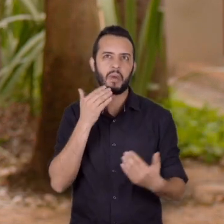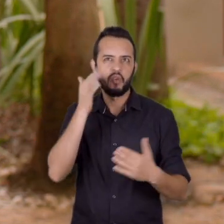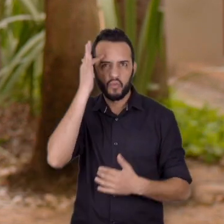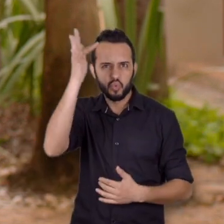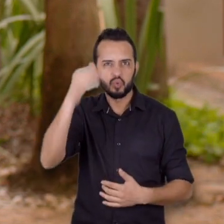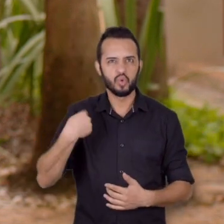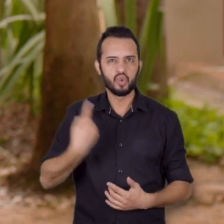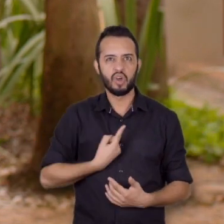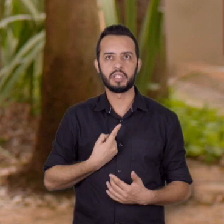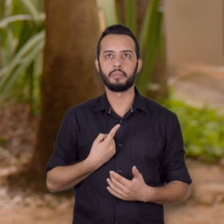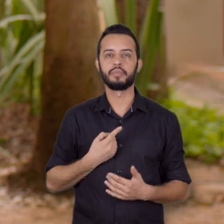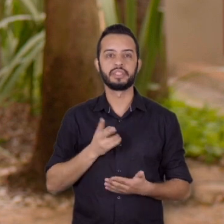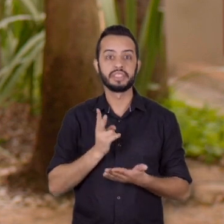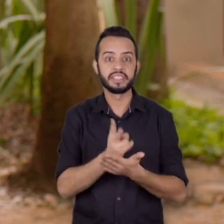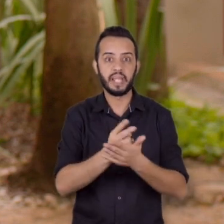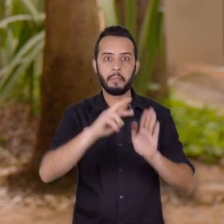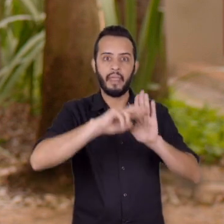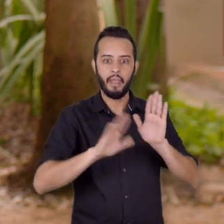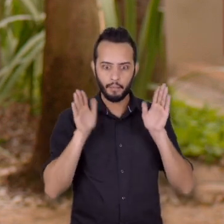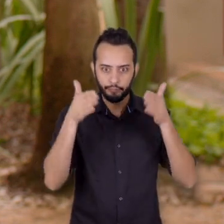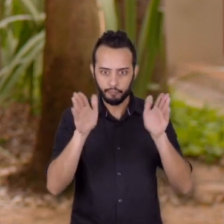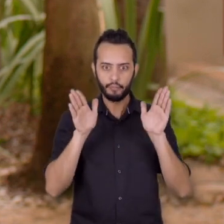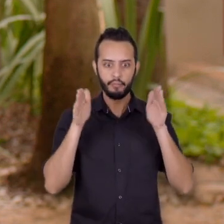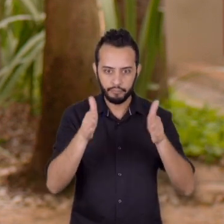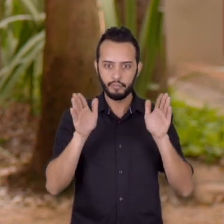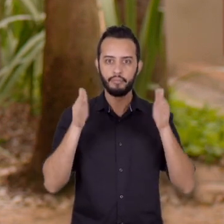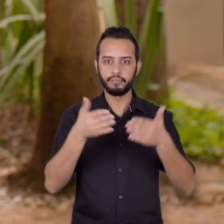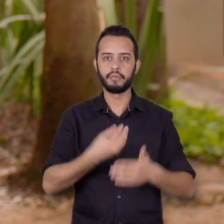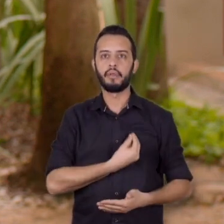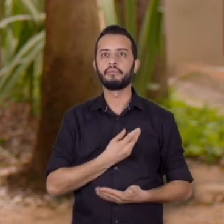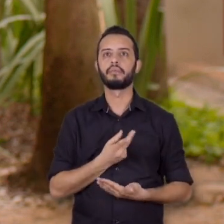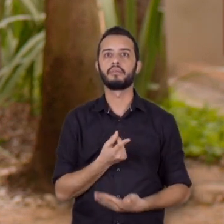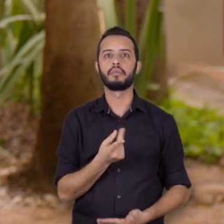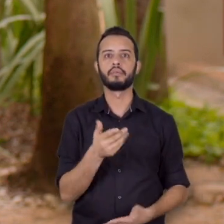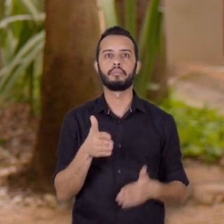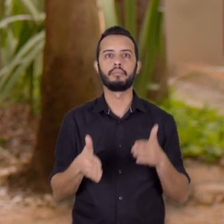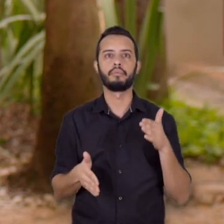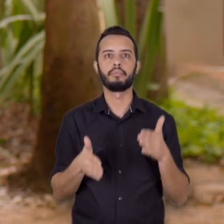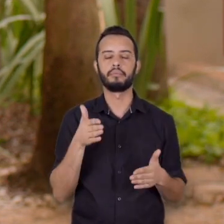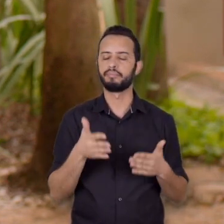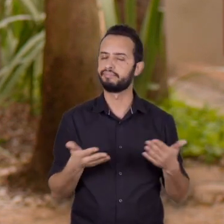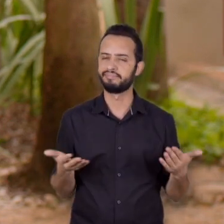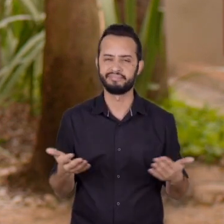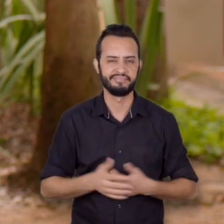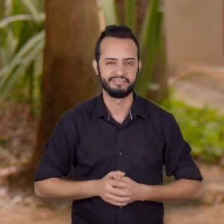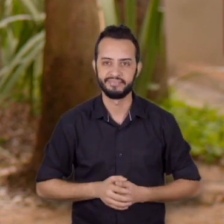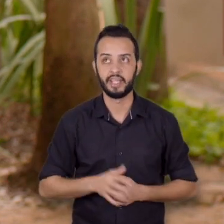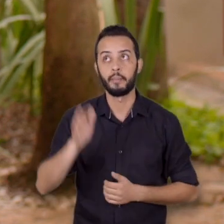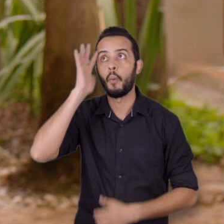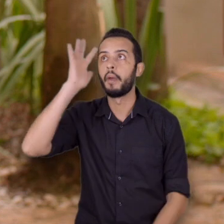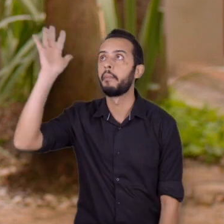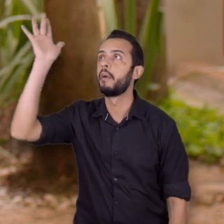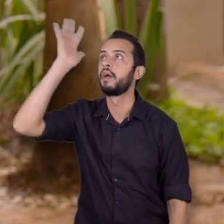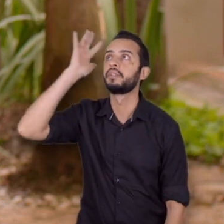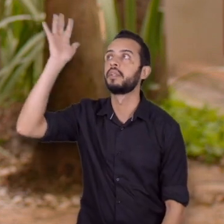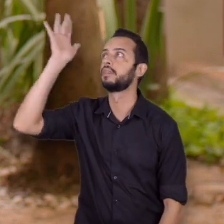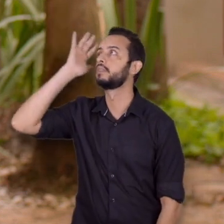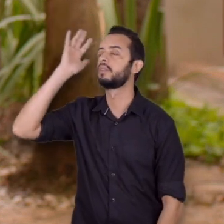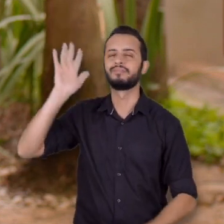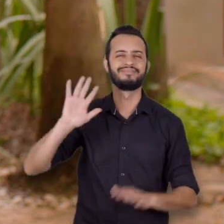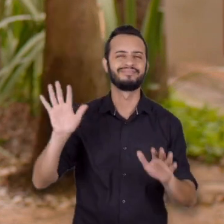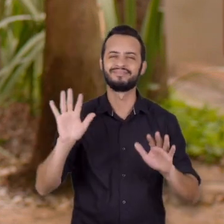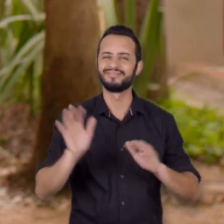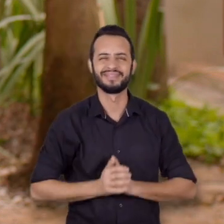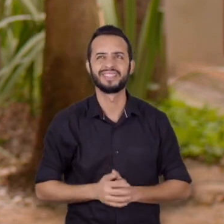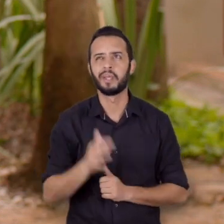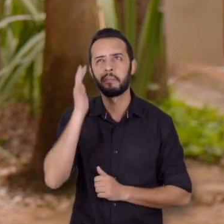seres cibernéticos e vivamos para sempre numa espécie de jardim do Éden informacional, que